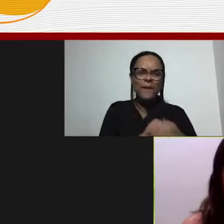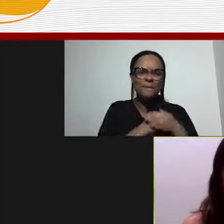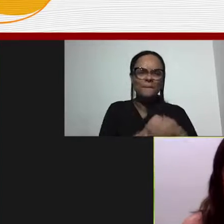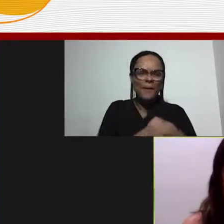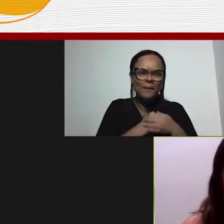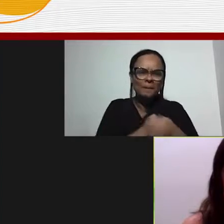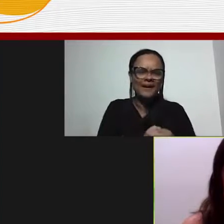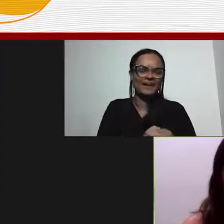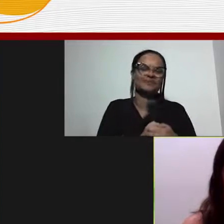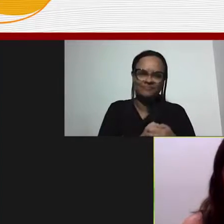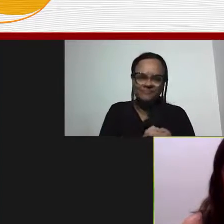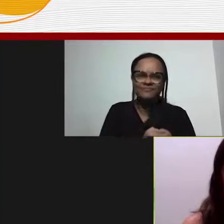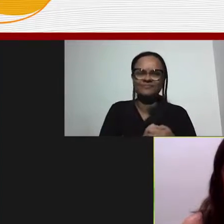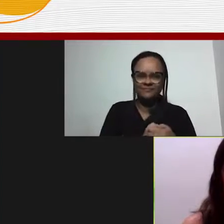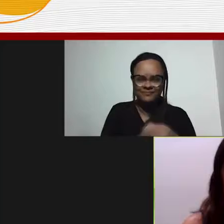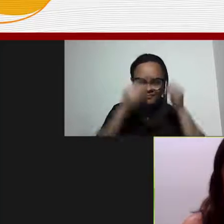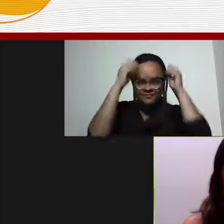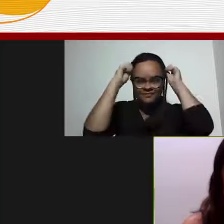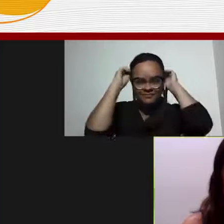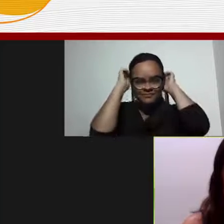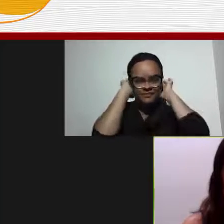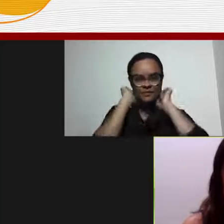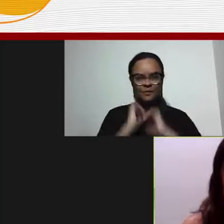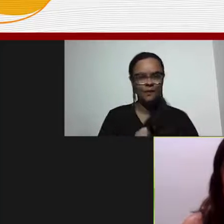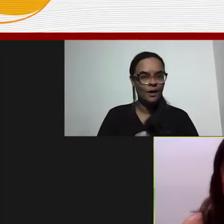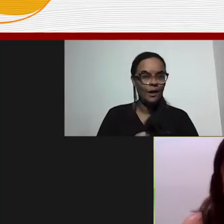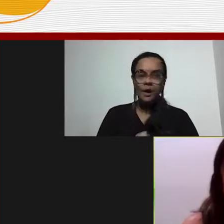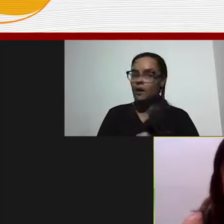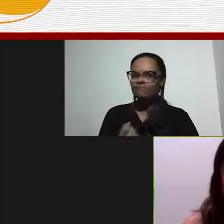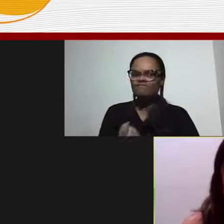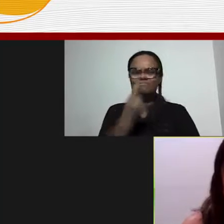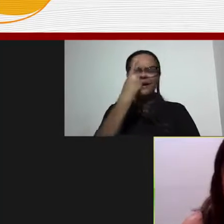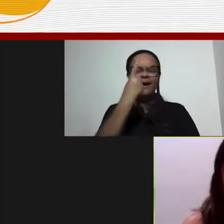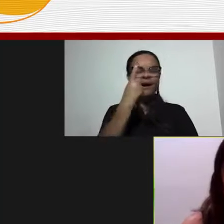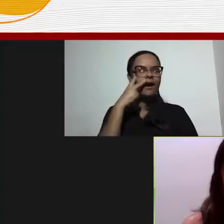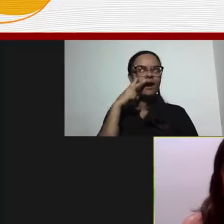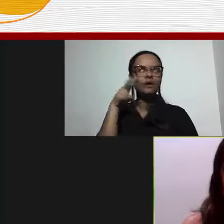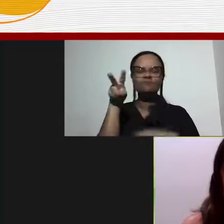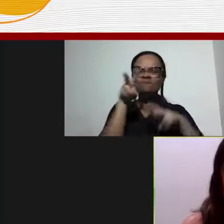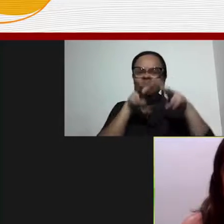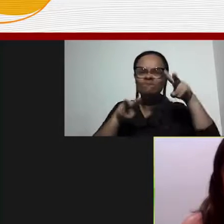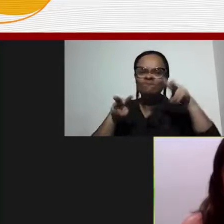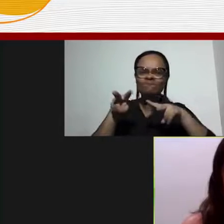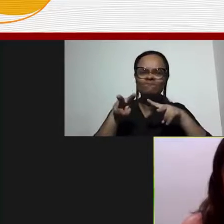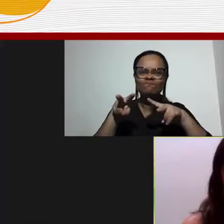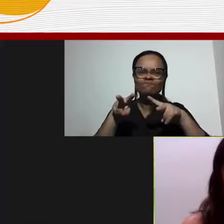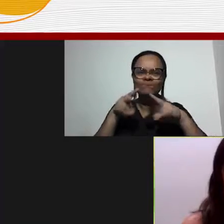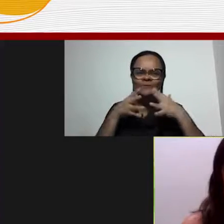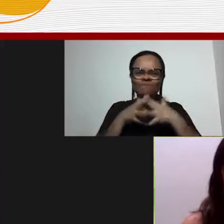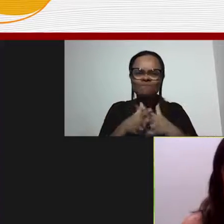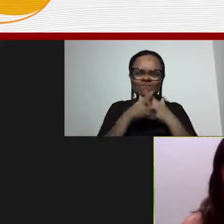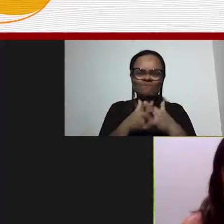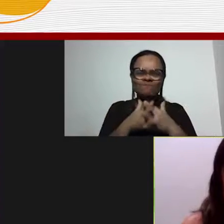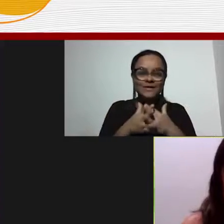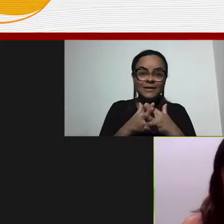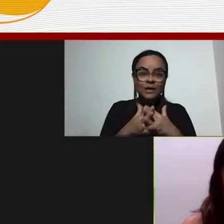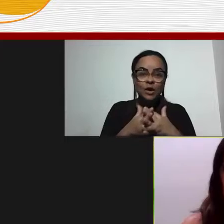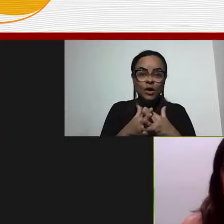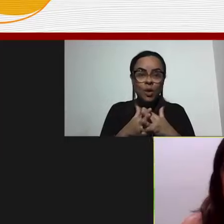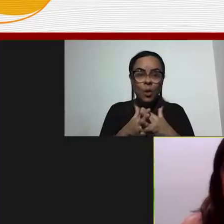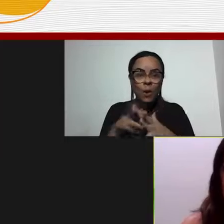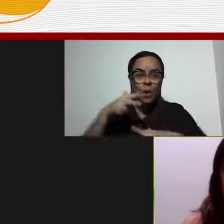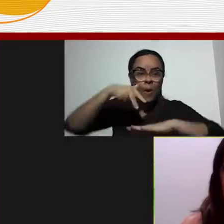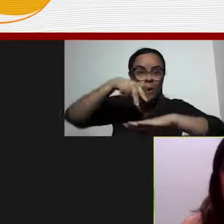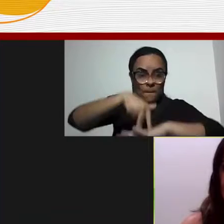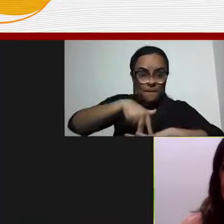porque foi um momento único, assim, e ainda eu olhando, assim, toda a dificuldade, quando você chegou lá na